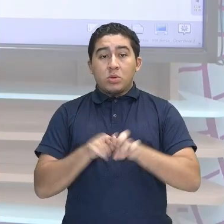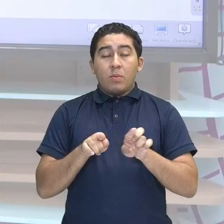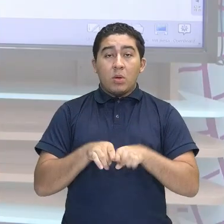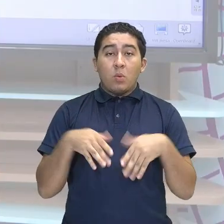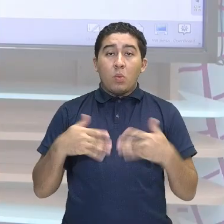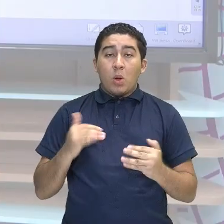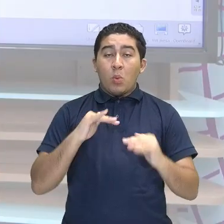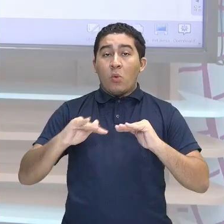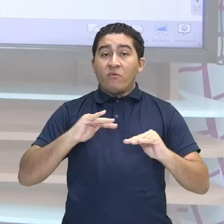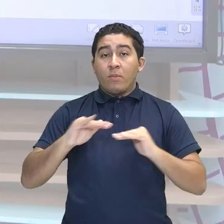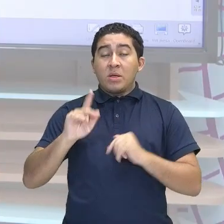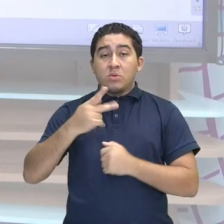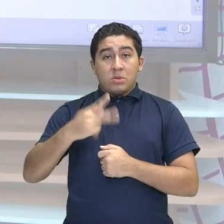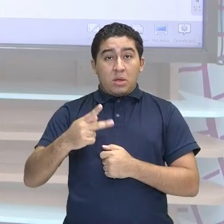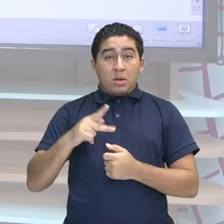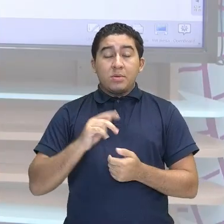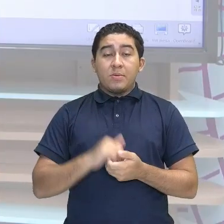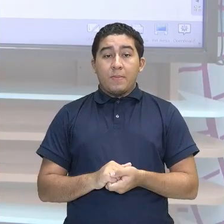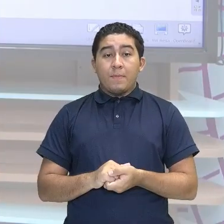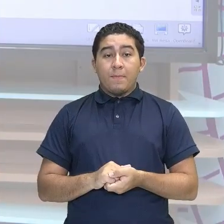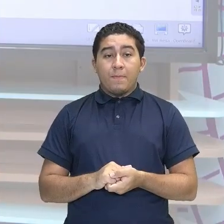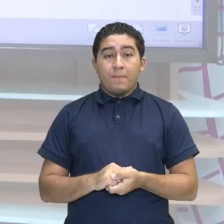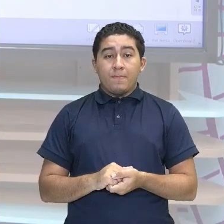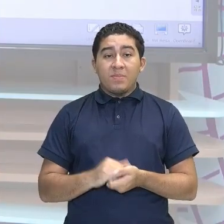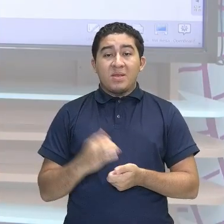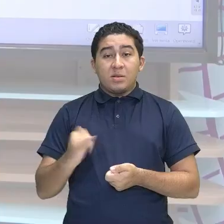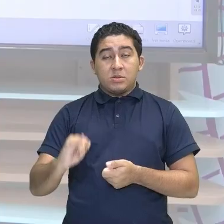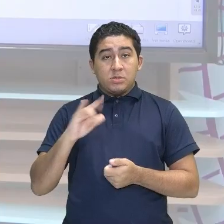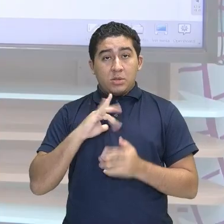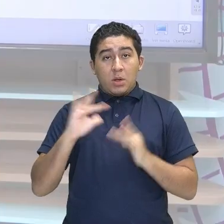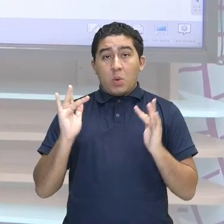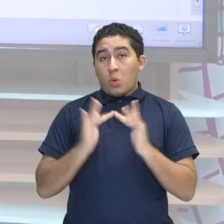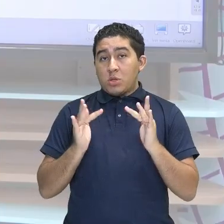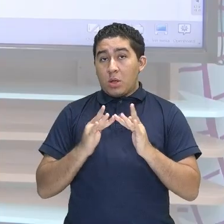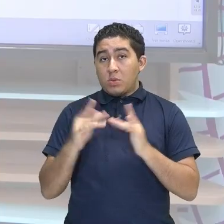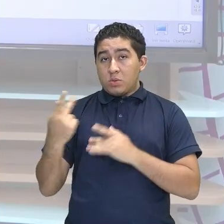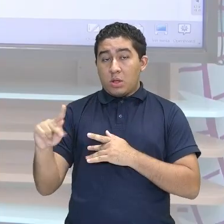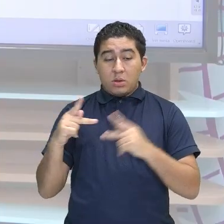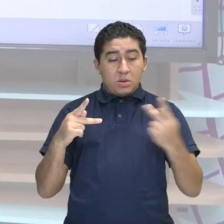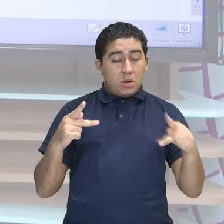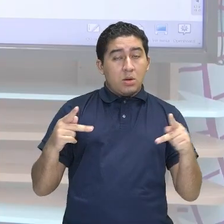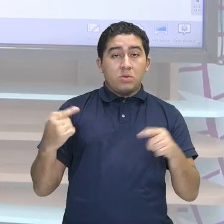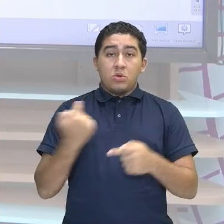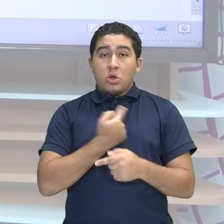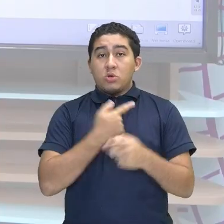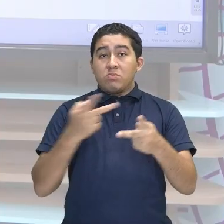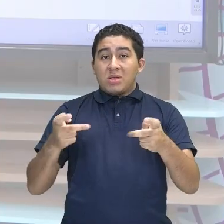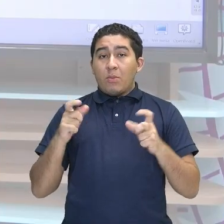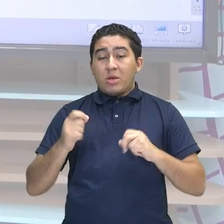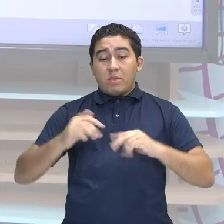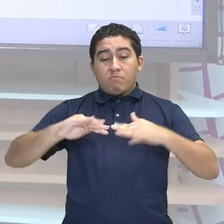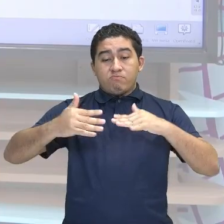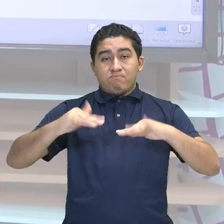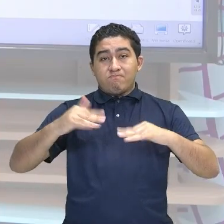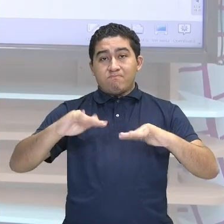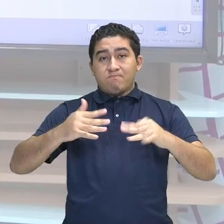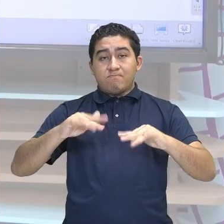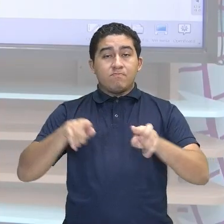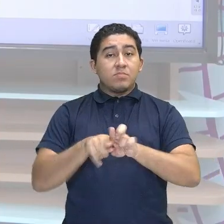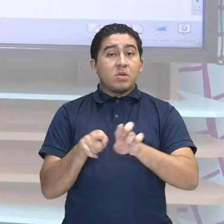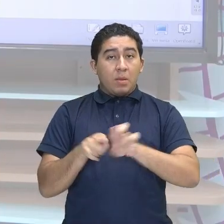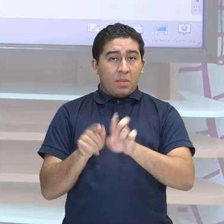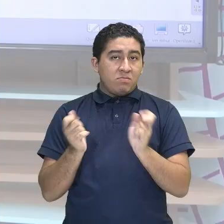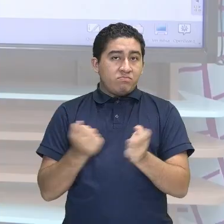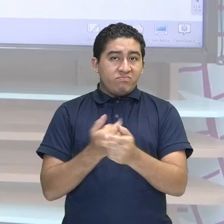movimentação dessas placas tectônicas. No encontro de duas ou mais placas, nós observamos os abalos sísmicos, né, como terremotos,